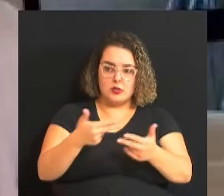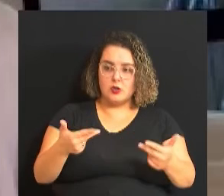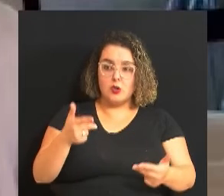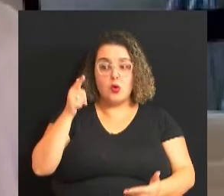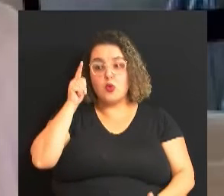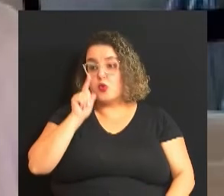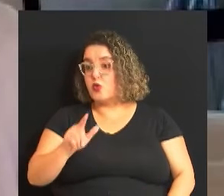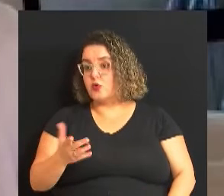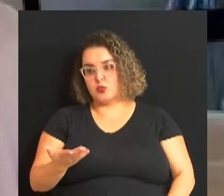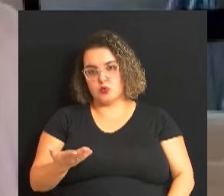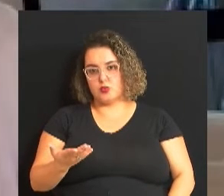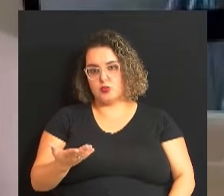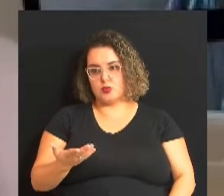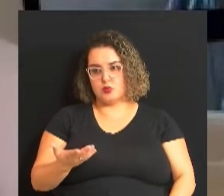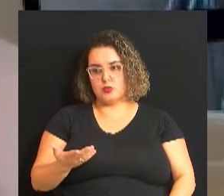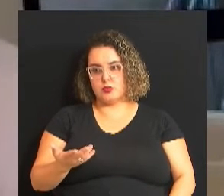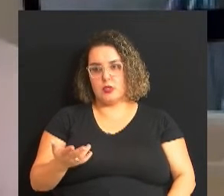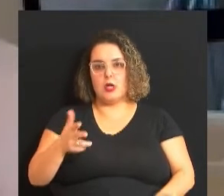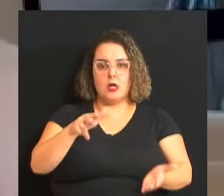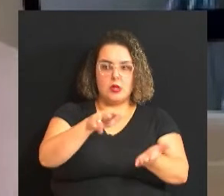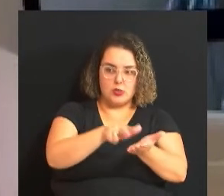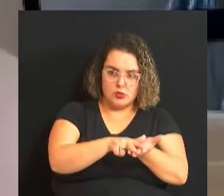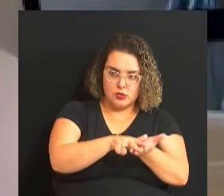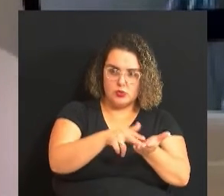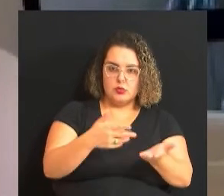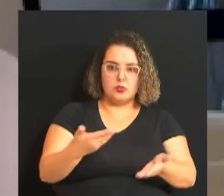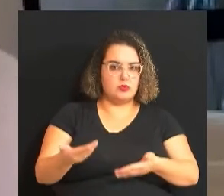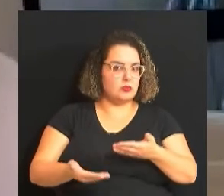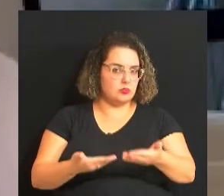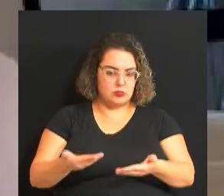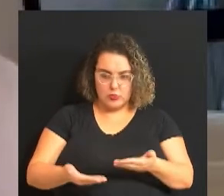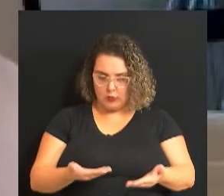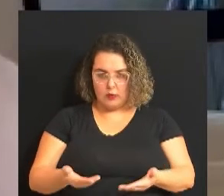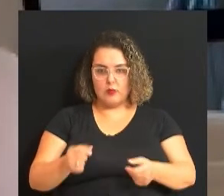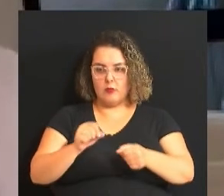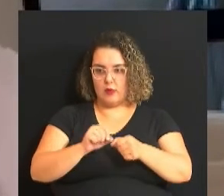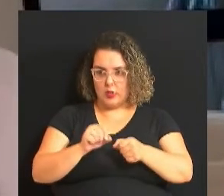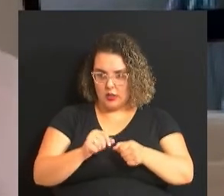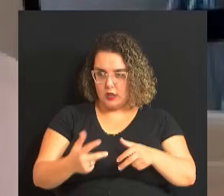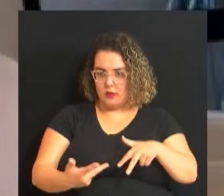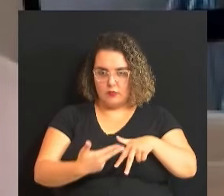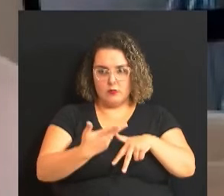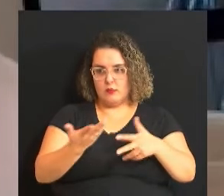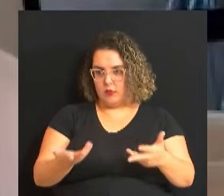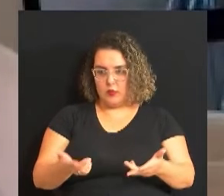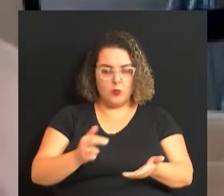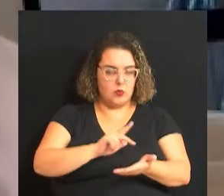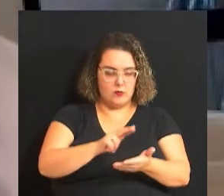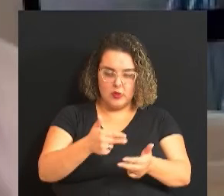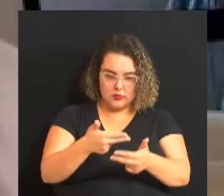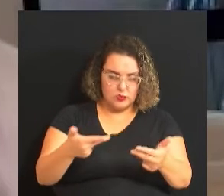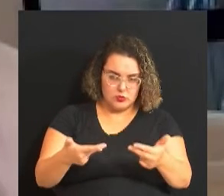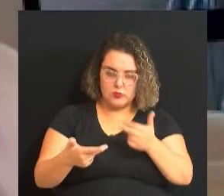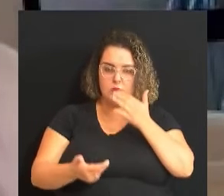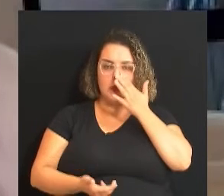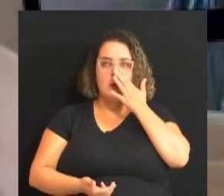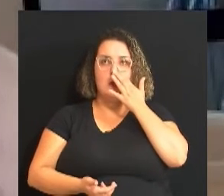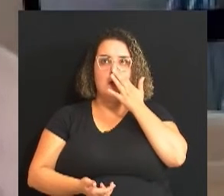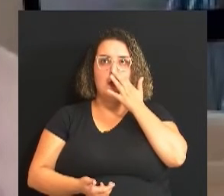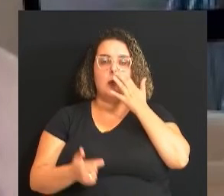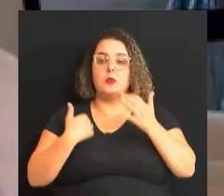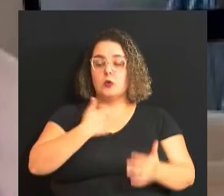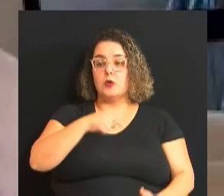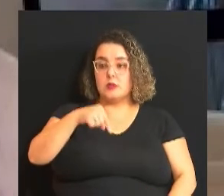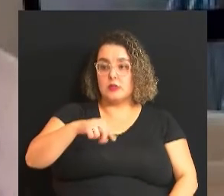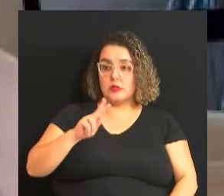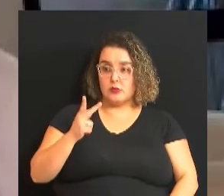consegue reinternar no mesmo serviço onde ela fez a operação, por exemplo, por vários motivos. Nós, por exemplo, aqui do